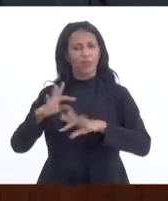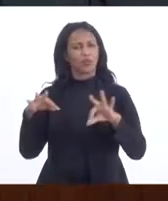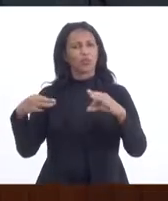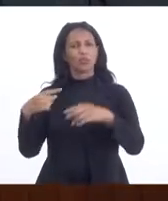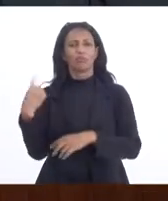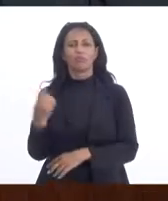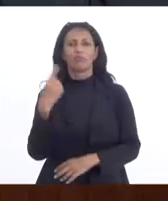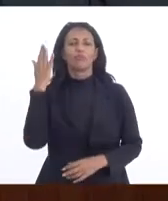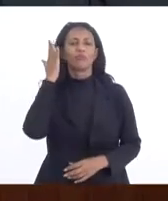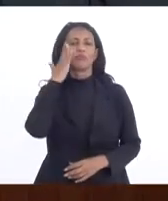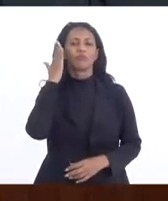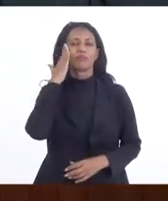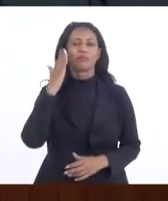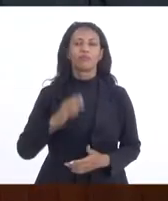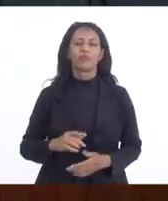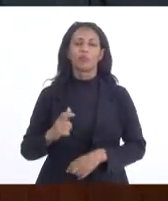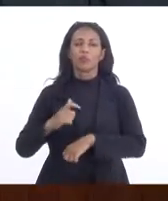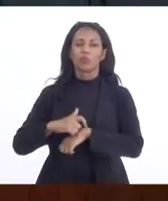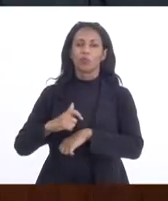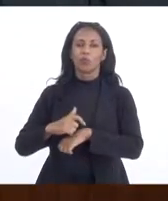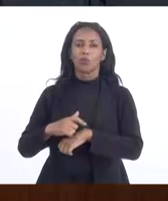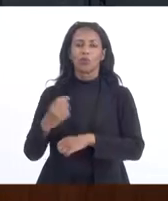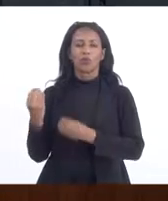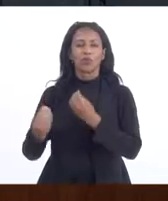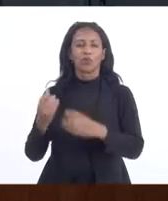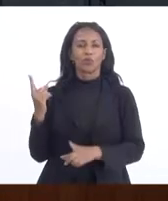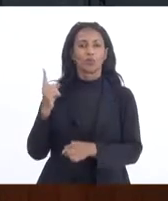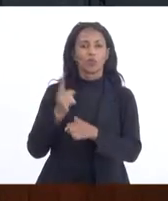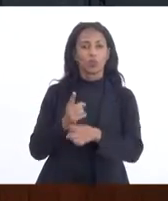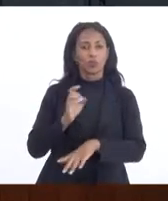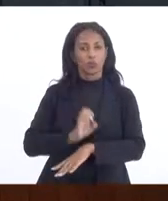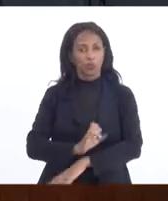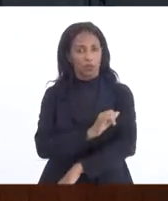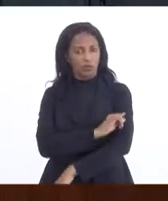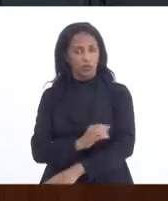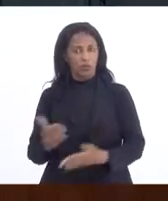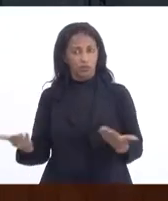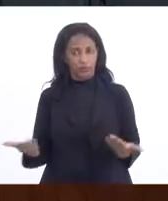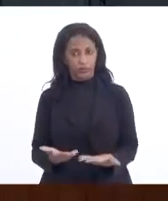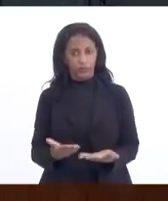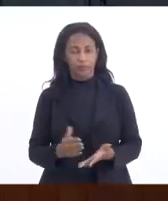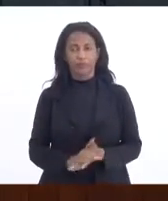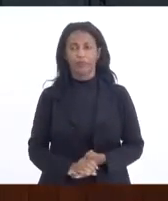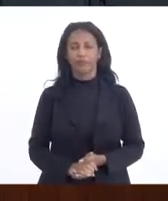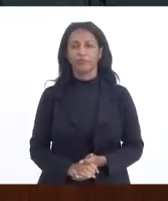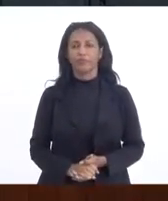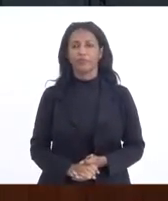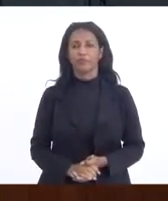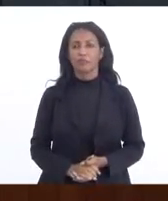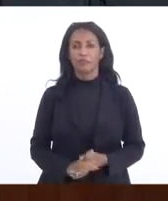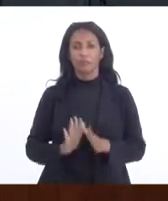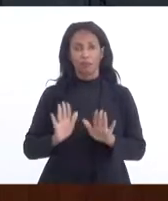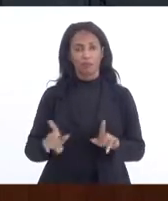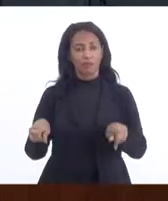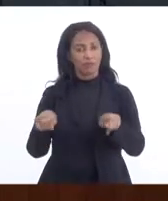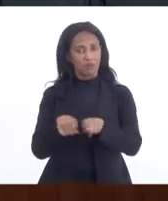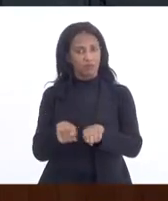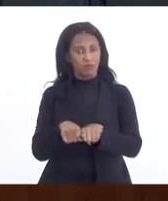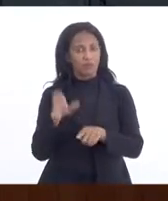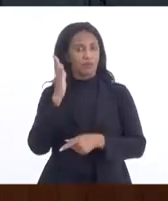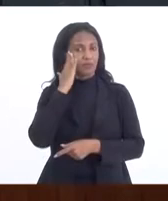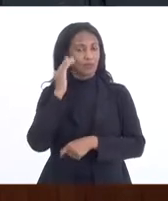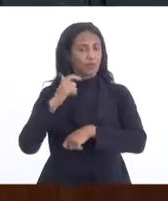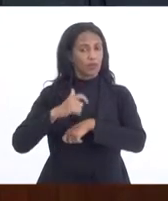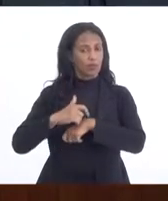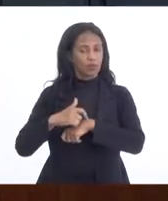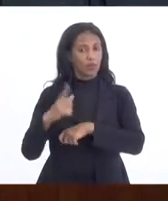nós, sabe do momento de como se encontra o Estado do Rio de Janeiro hoje, mas a gente também sabe nos